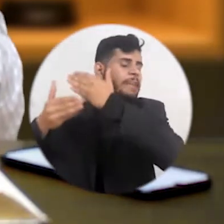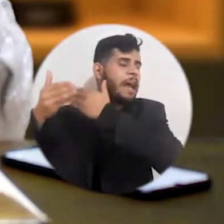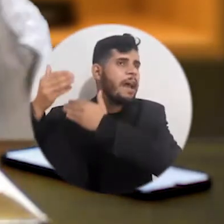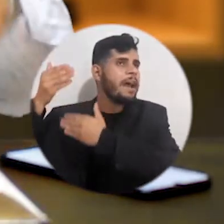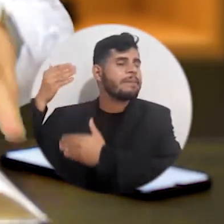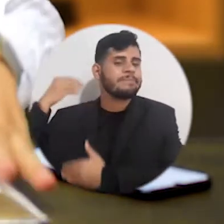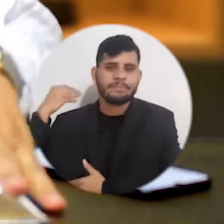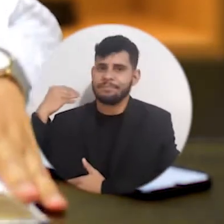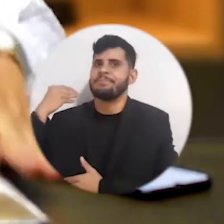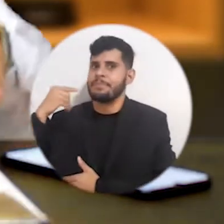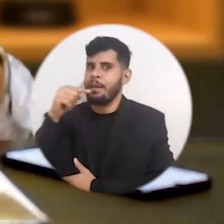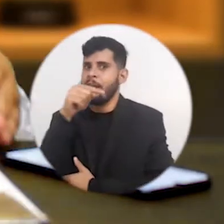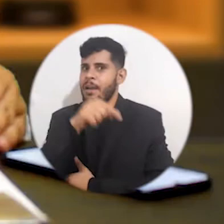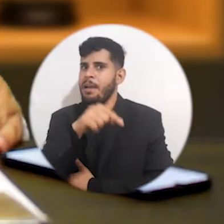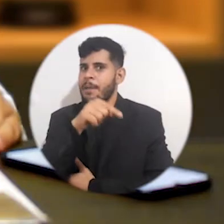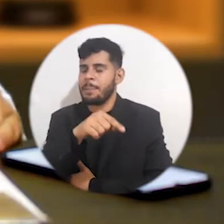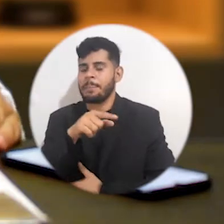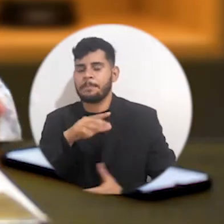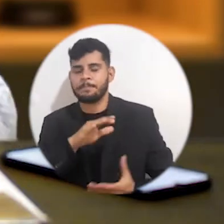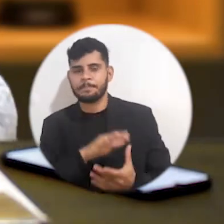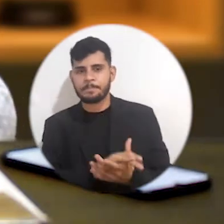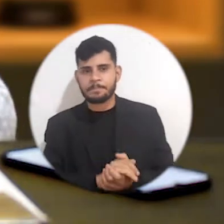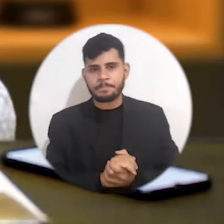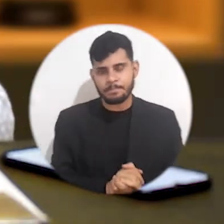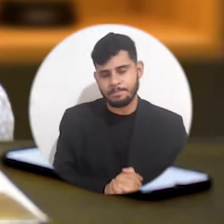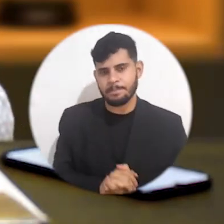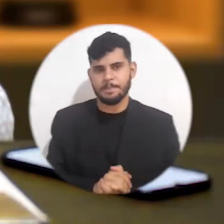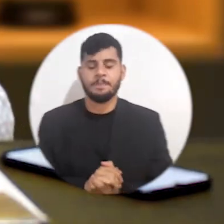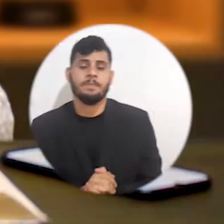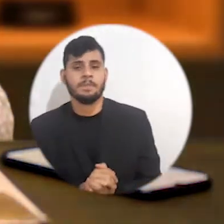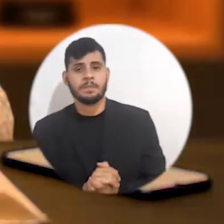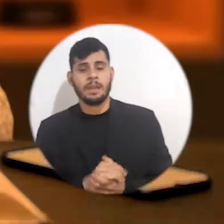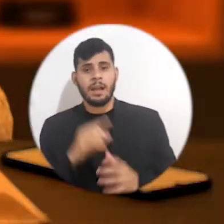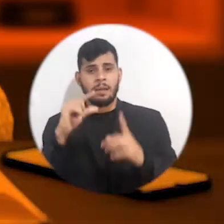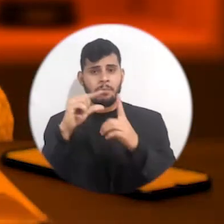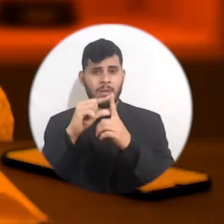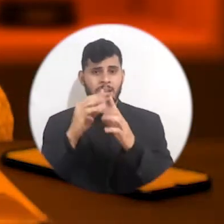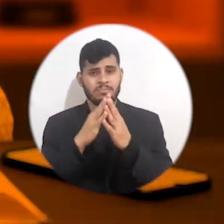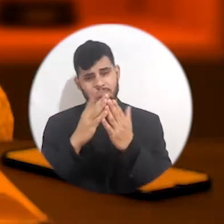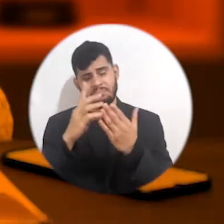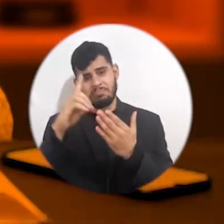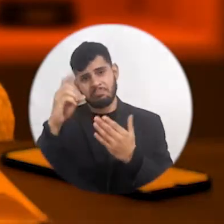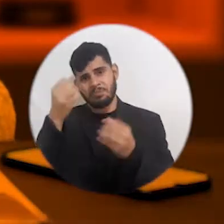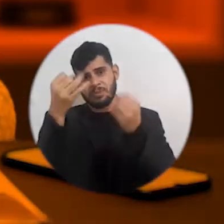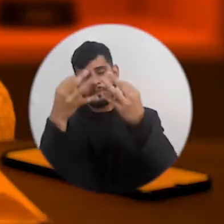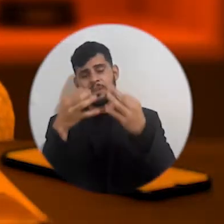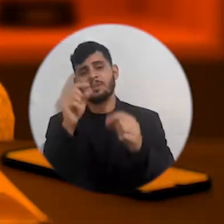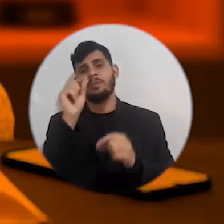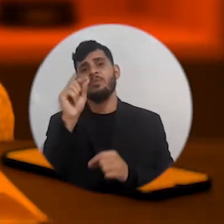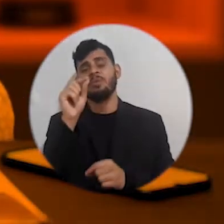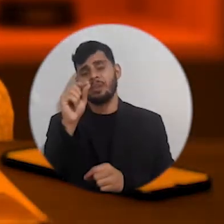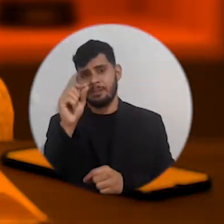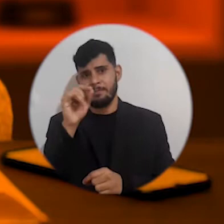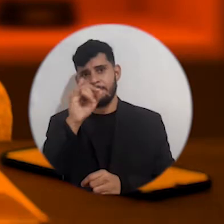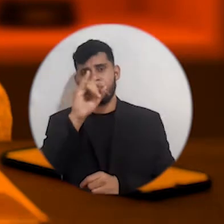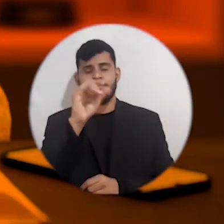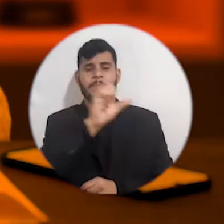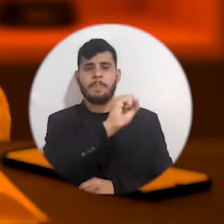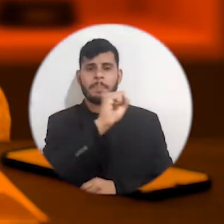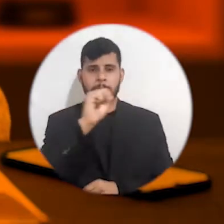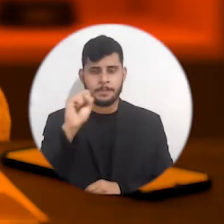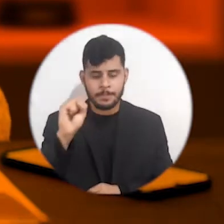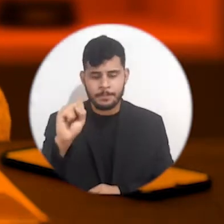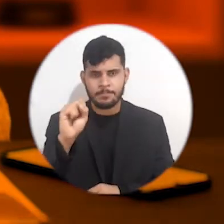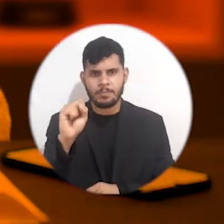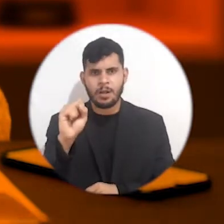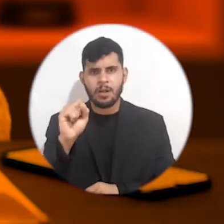passados. Aqui em Isaías 43:18, a Bíblia diz o seguinte: não vos lembreis